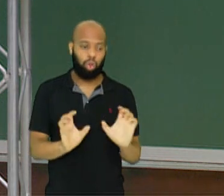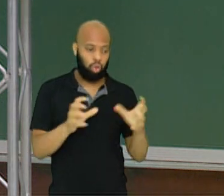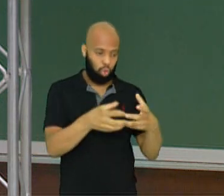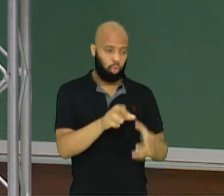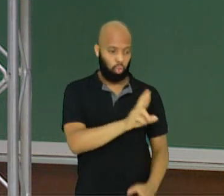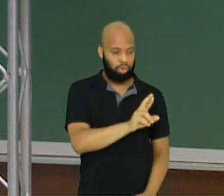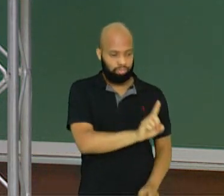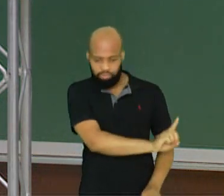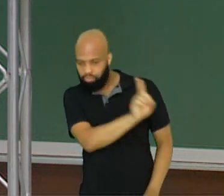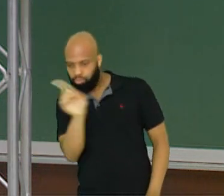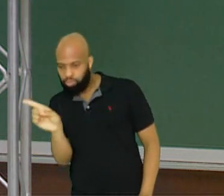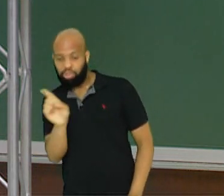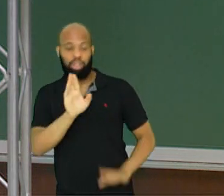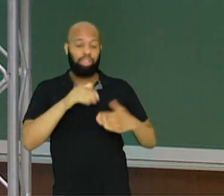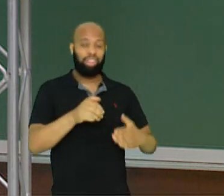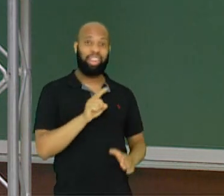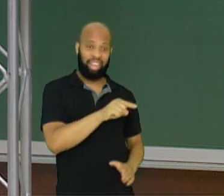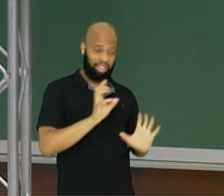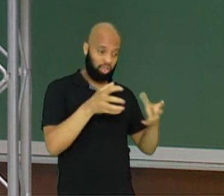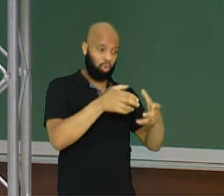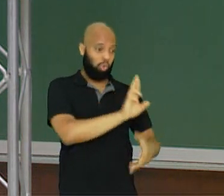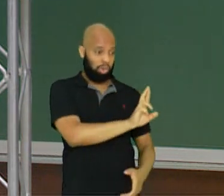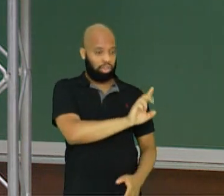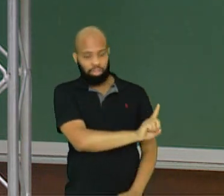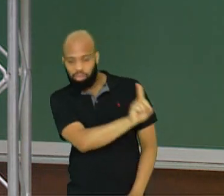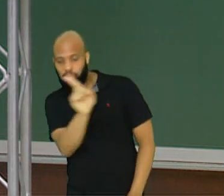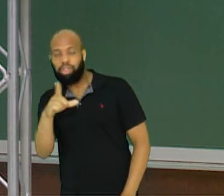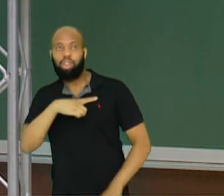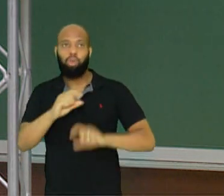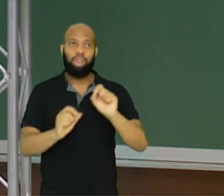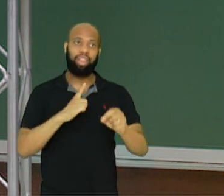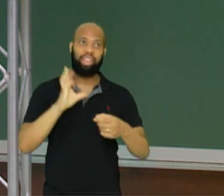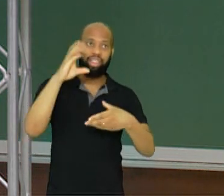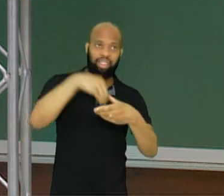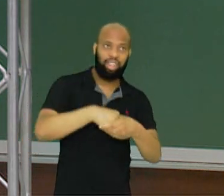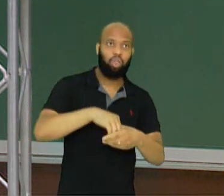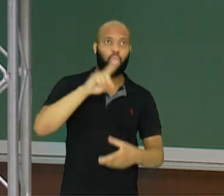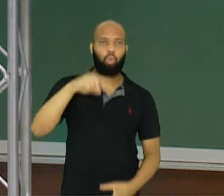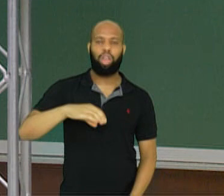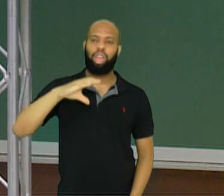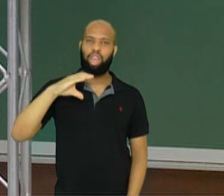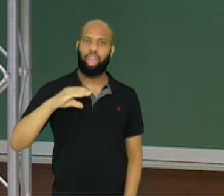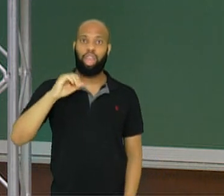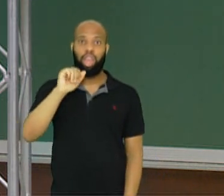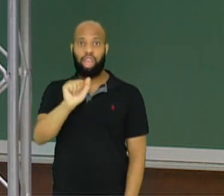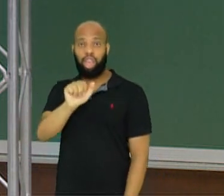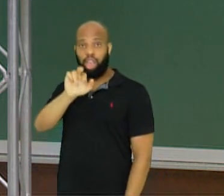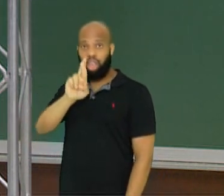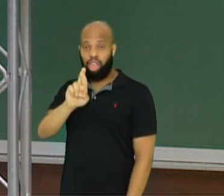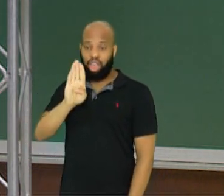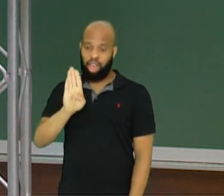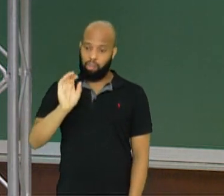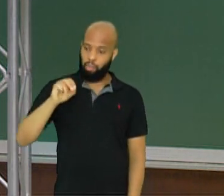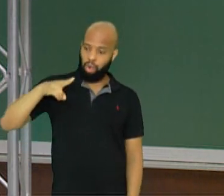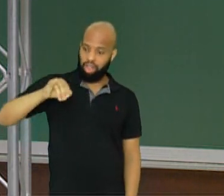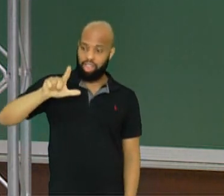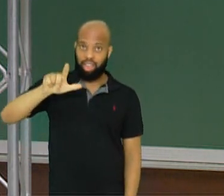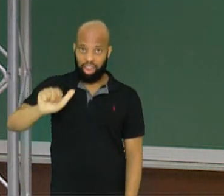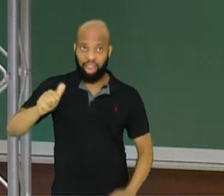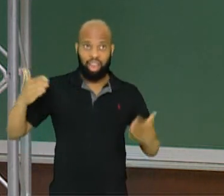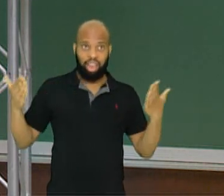nossos reagentes, ele vai apresentar carbonila. Lembra? Diferente do grupo alquila. Então ele vai apresentar o